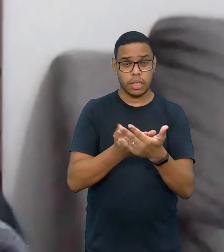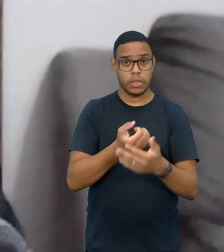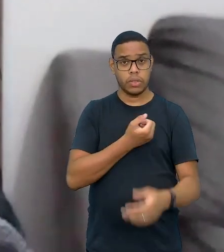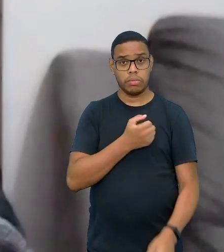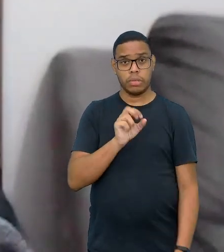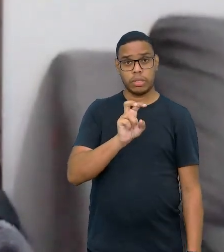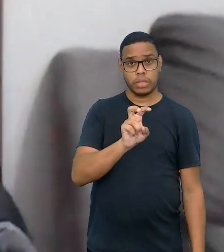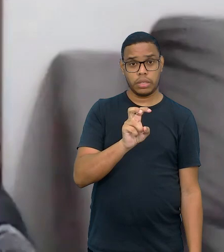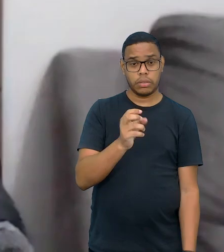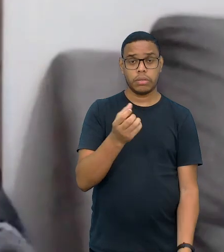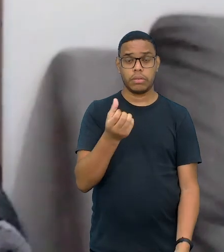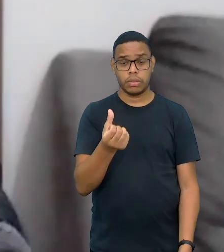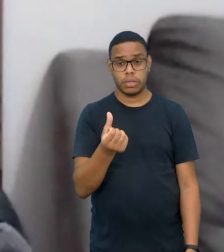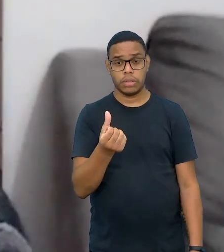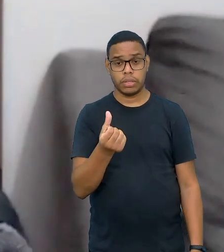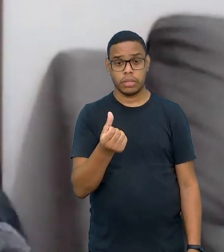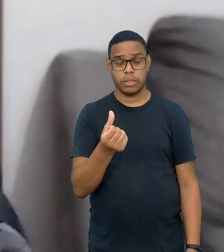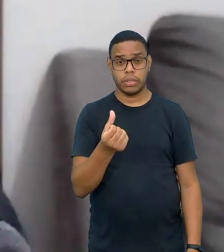e 6